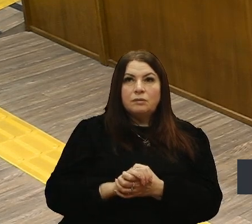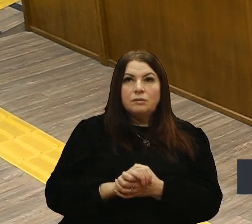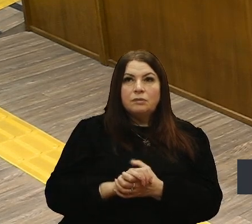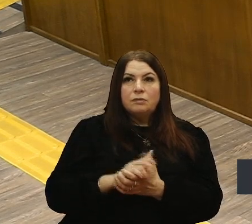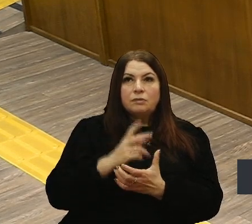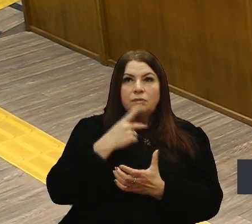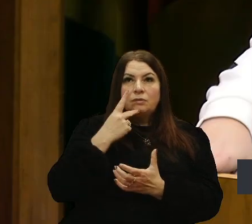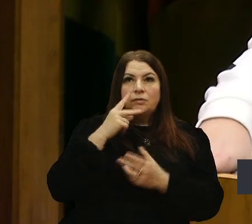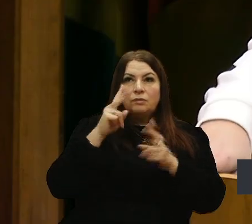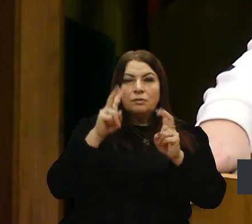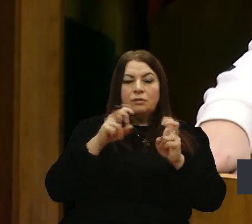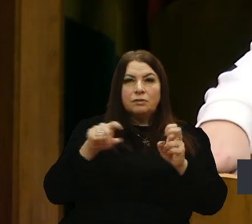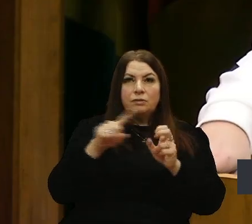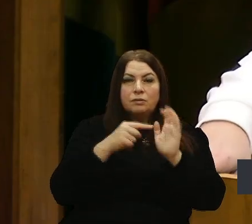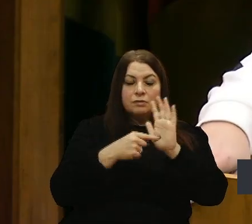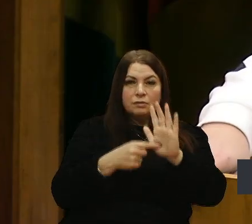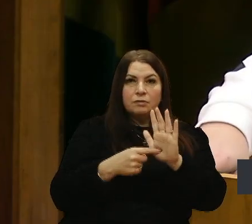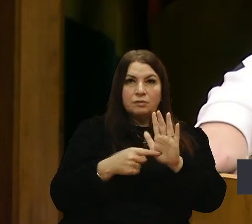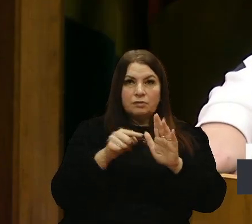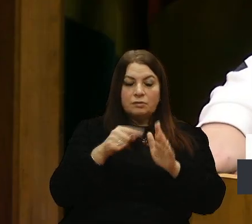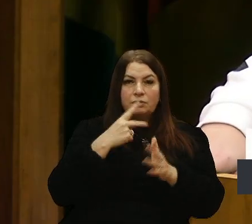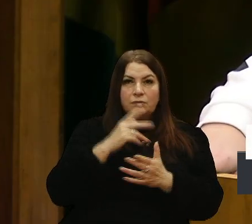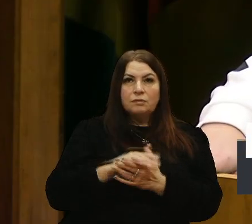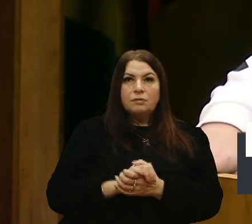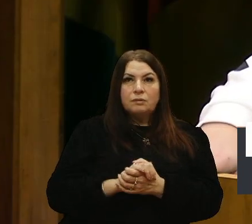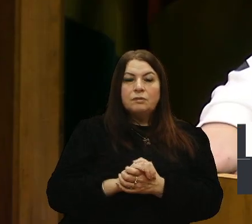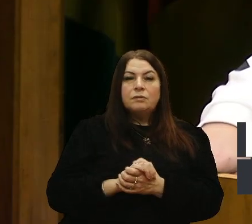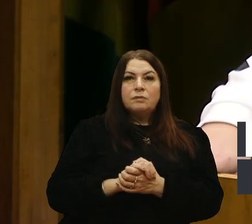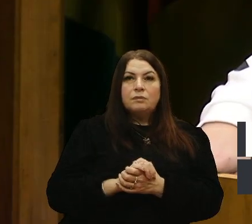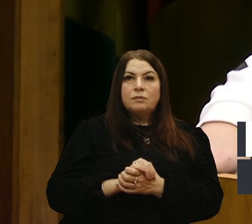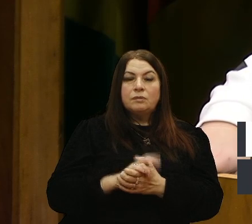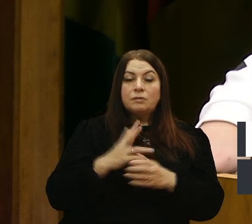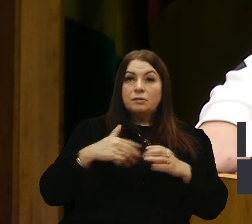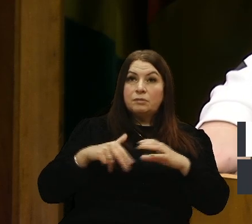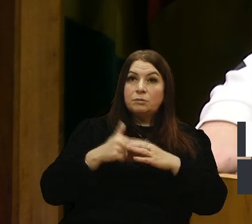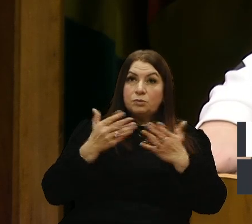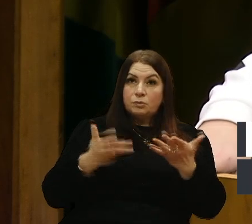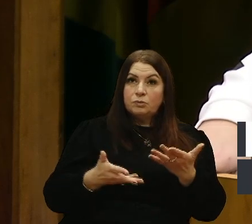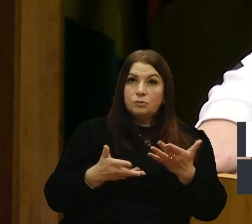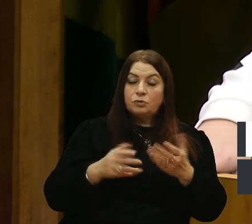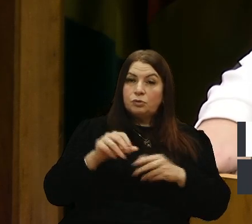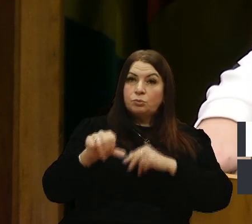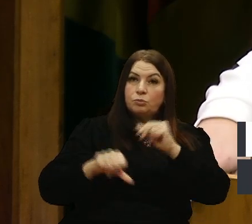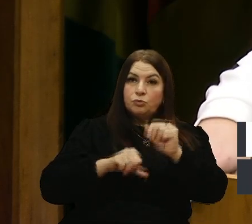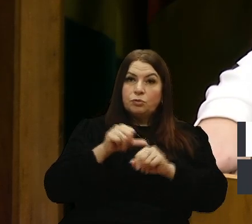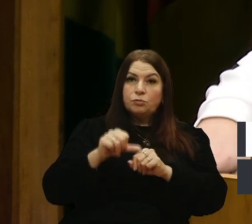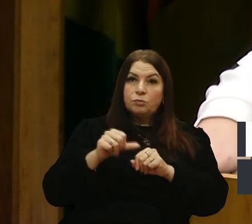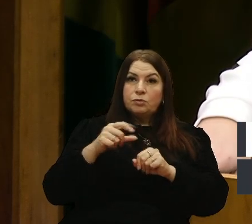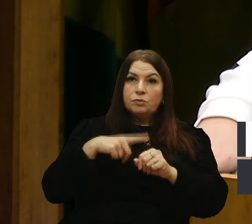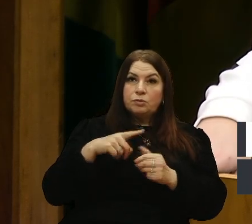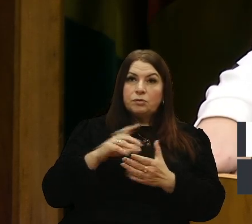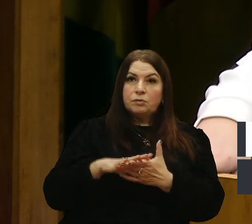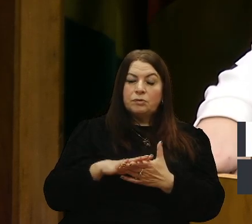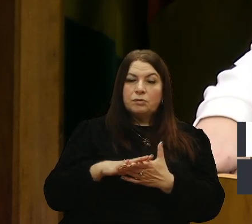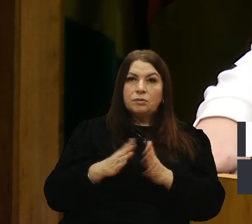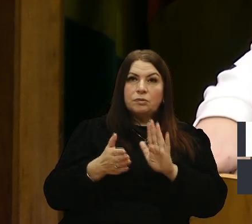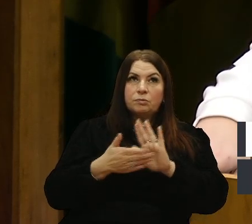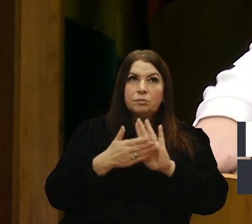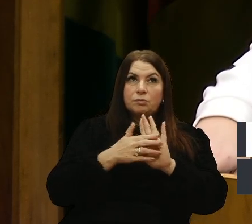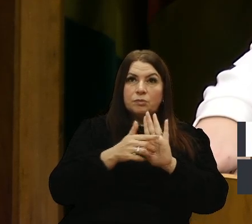Dizer que o assunto que me traz a tribuna hoje é uma modificação que nós vamos